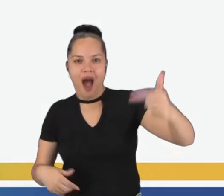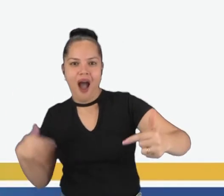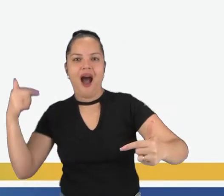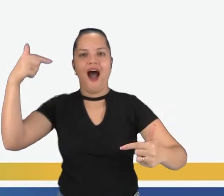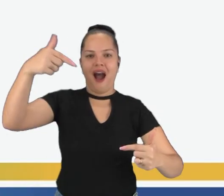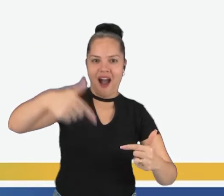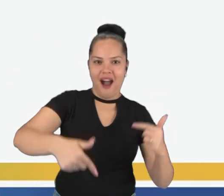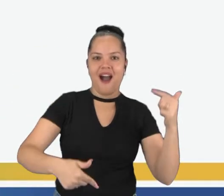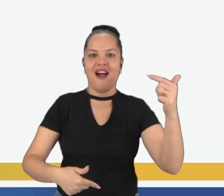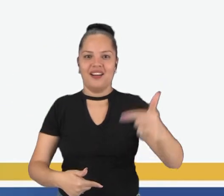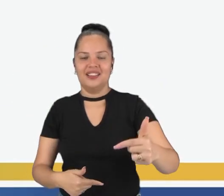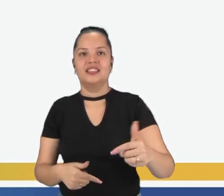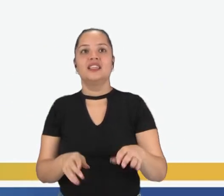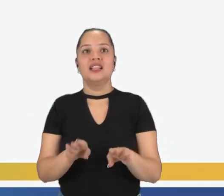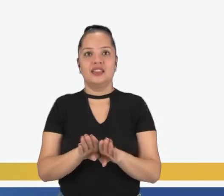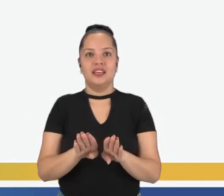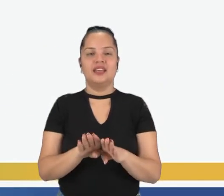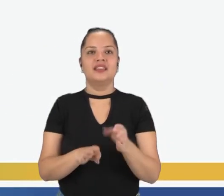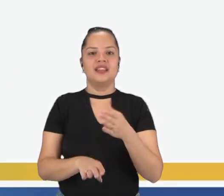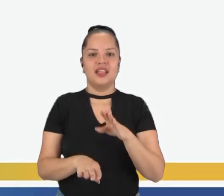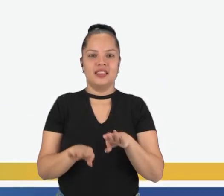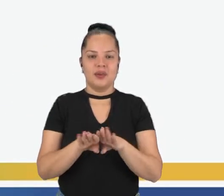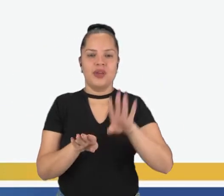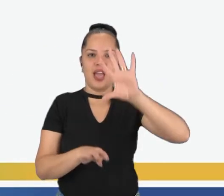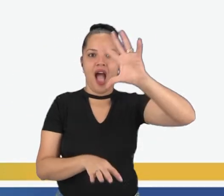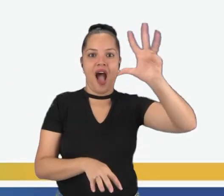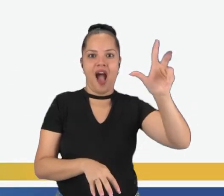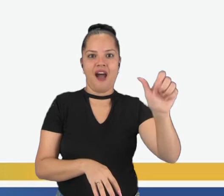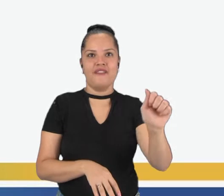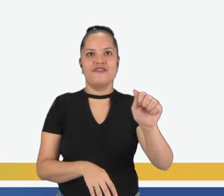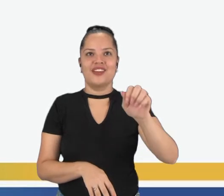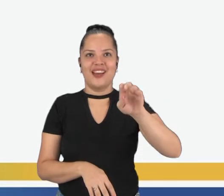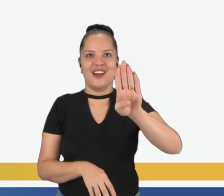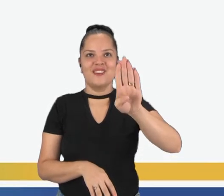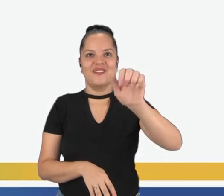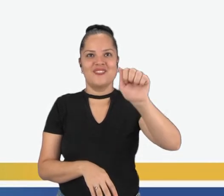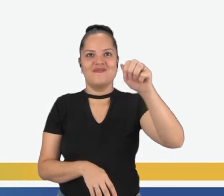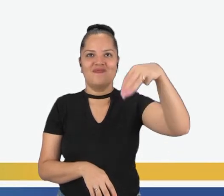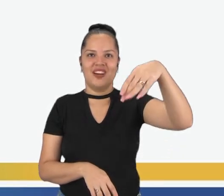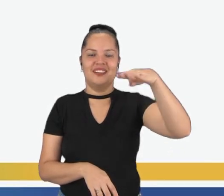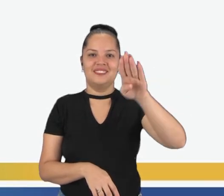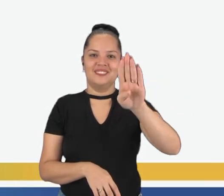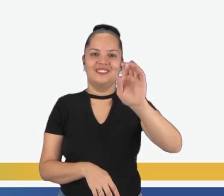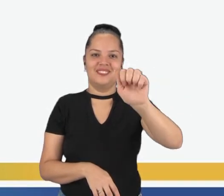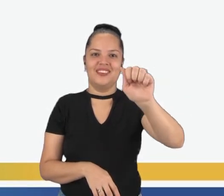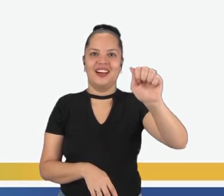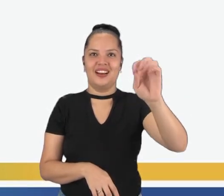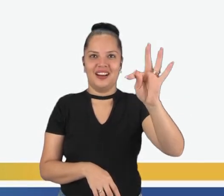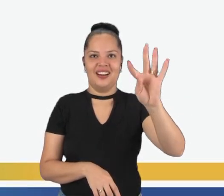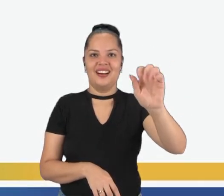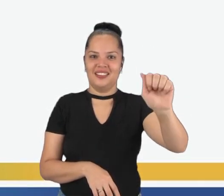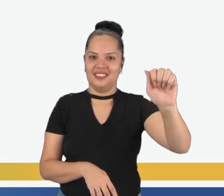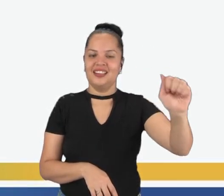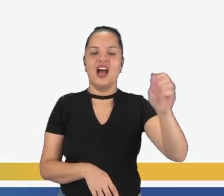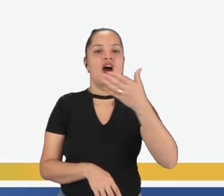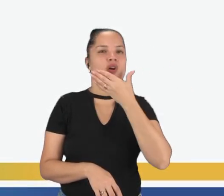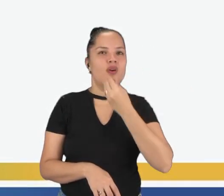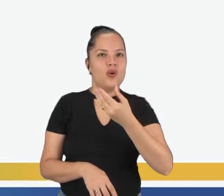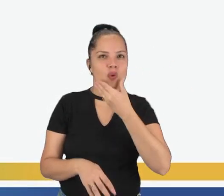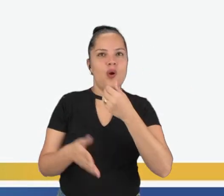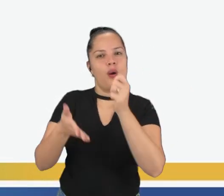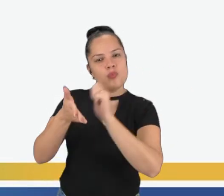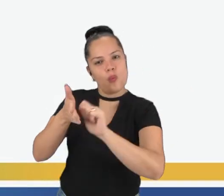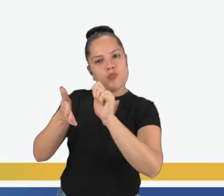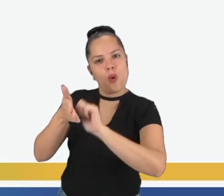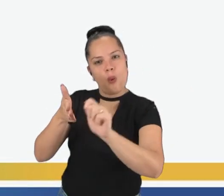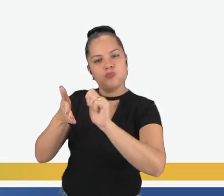África Bambaataa. Observe aqui nesse slide que o nome artístico, né, de Lance Taylor, e ele foi compositor, ele